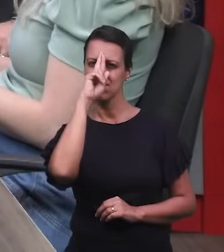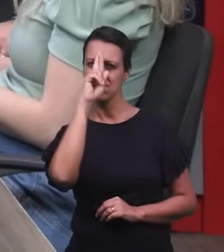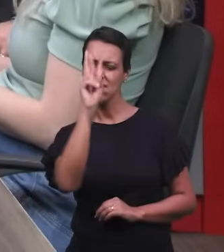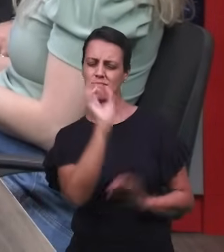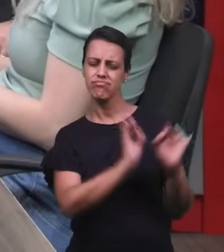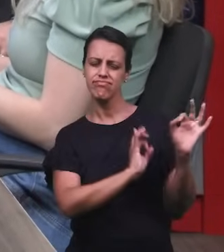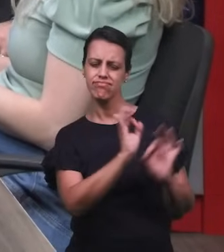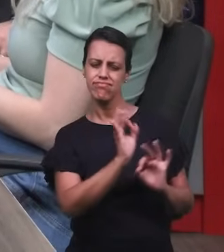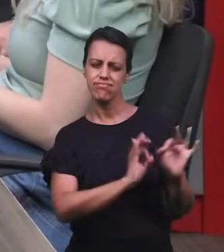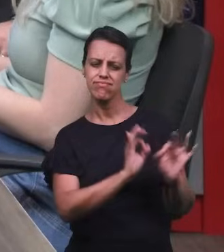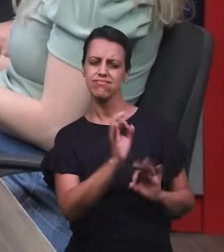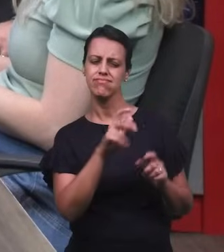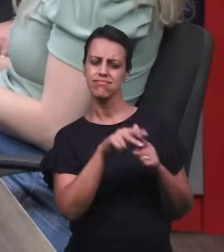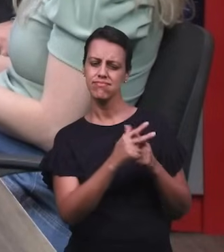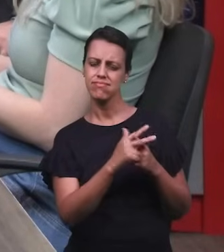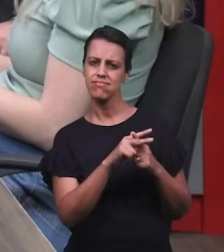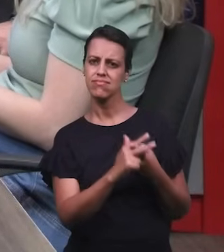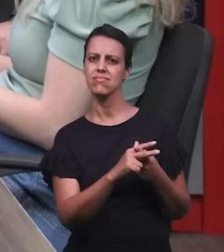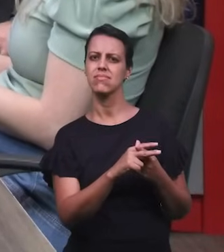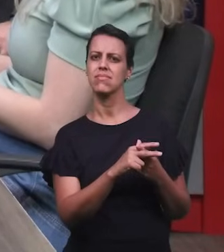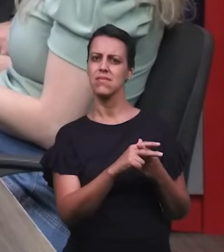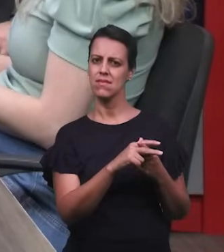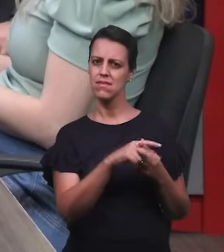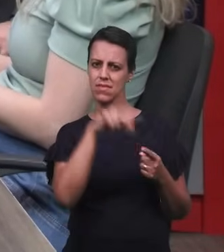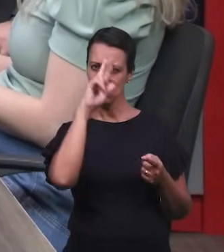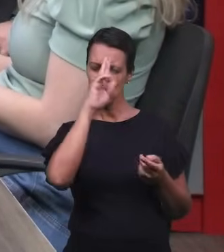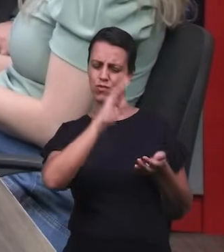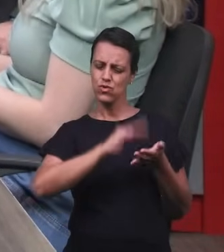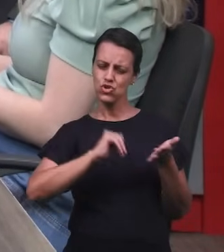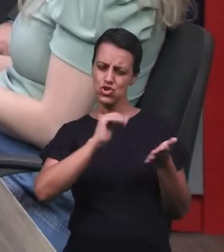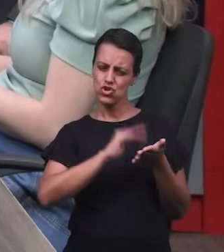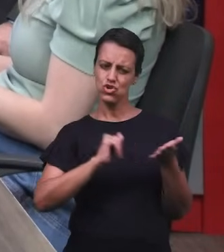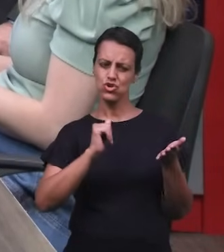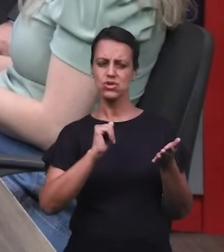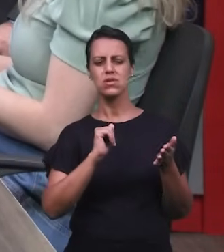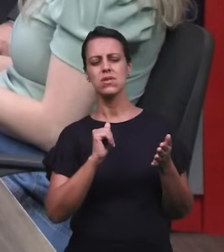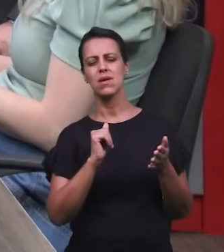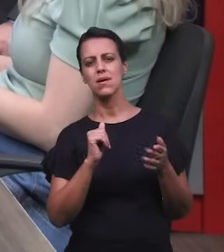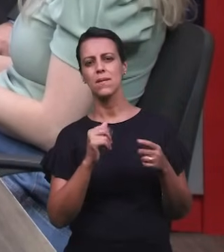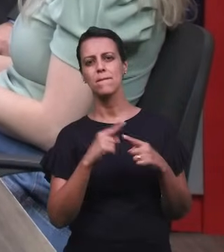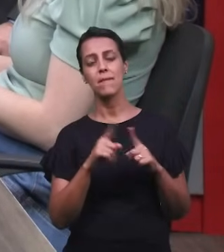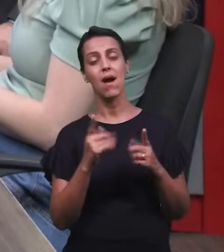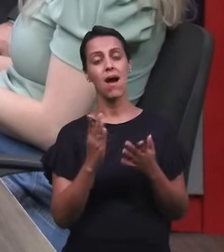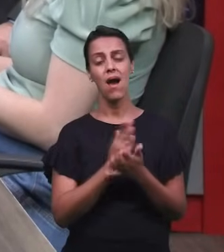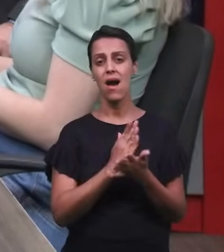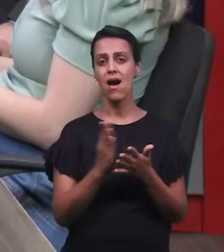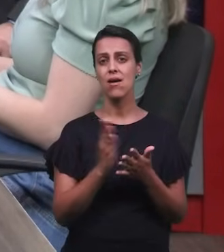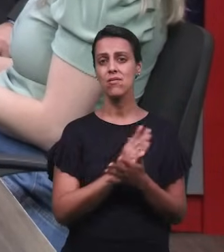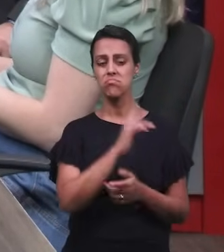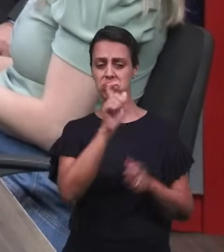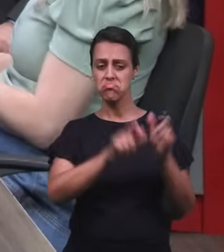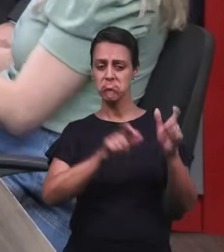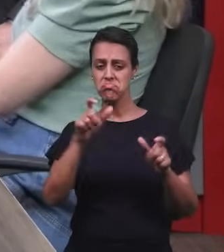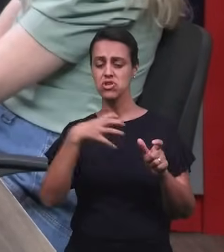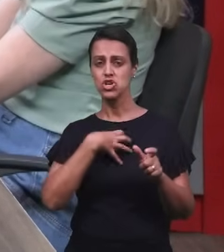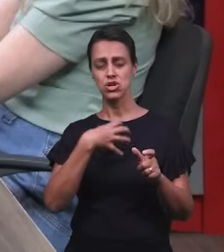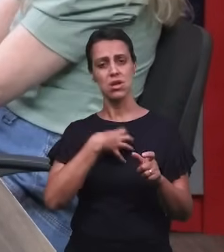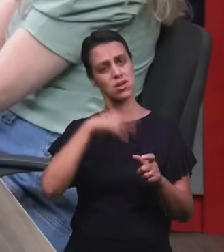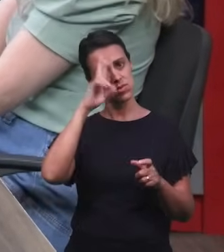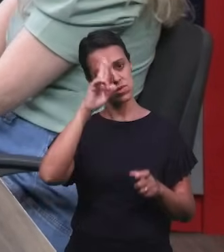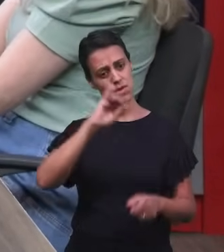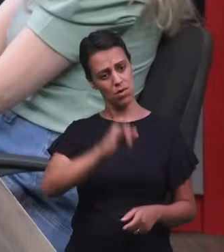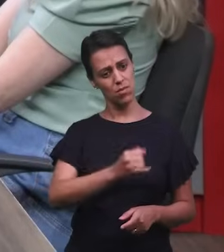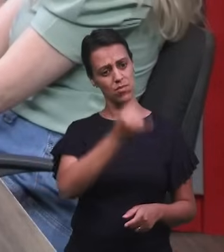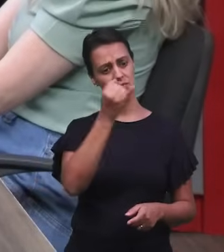homem em santificação, porque a salvação é isso, evidentemente, mas há certos temperamentos que o